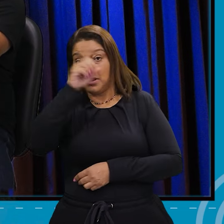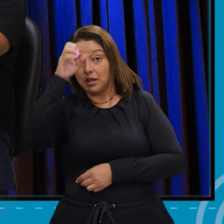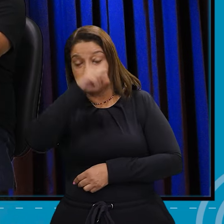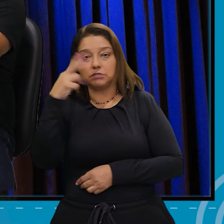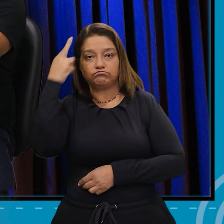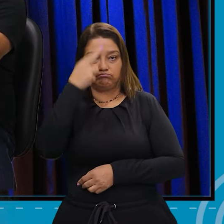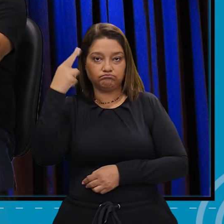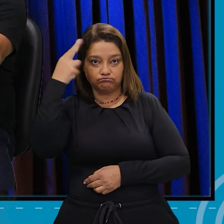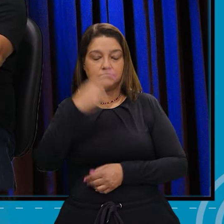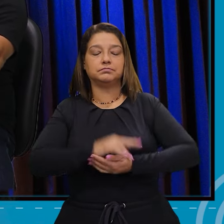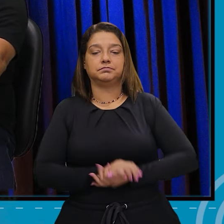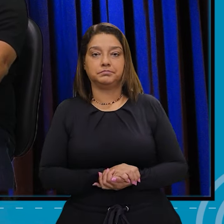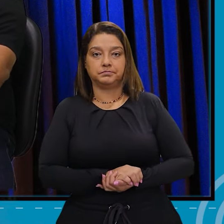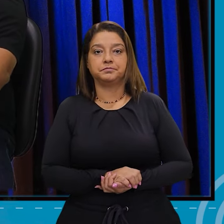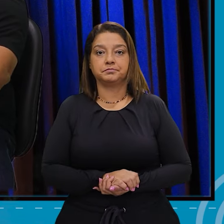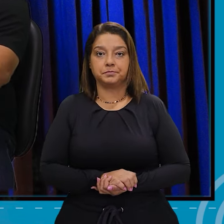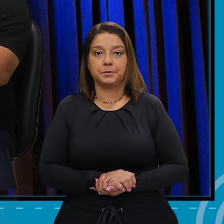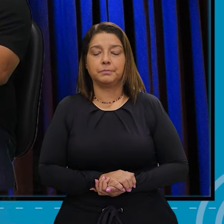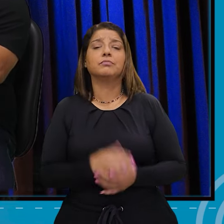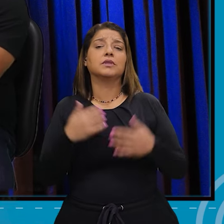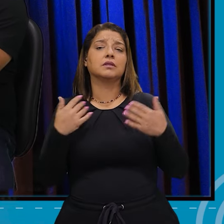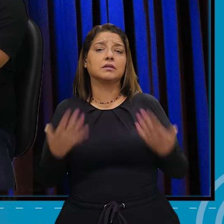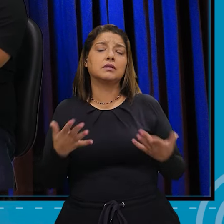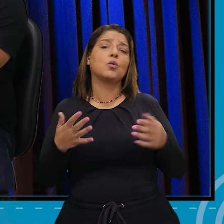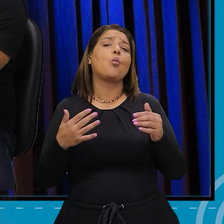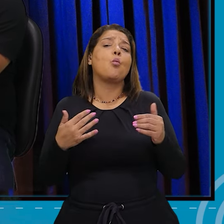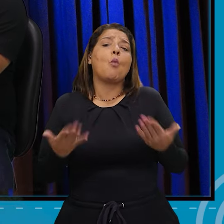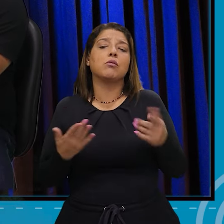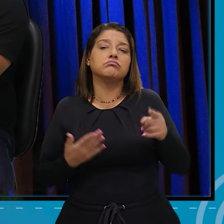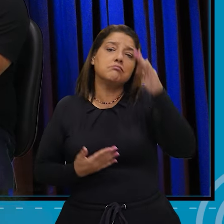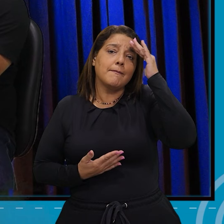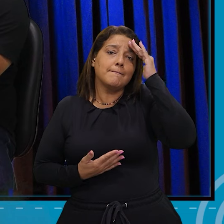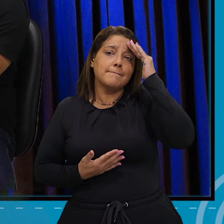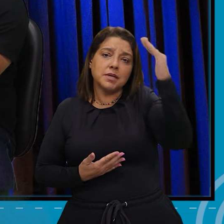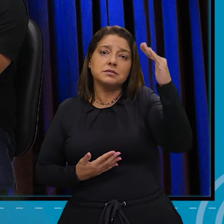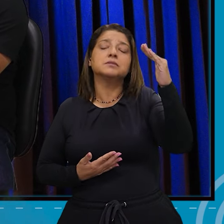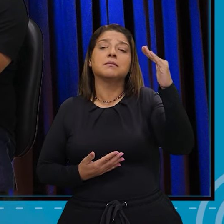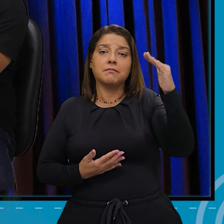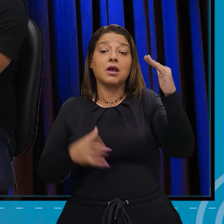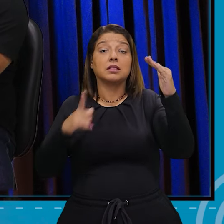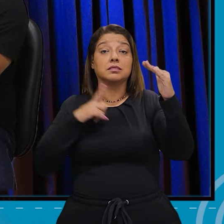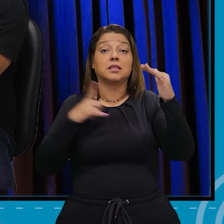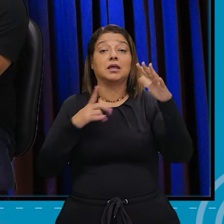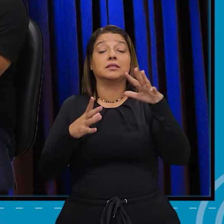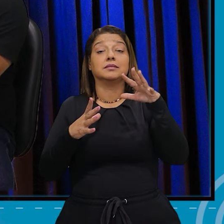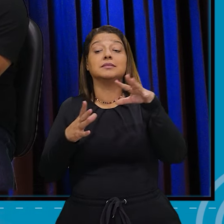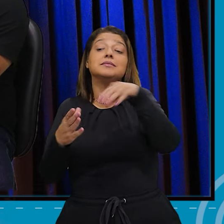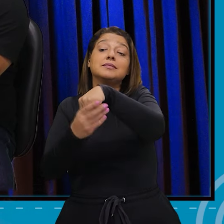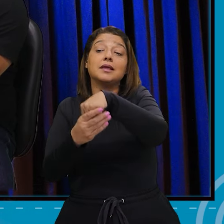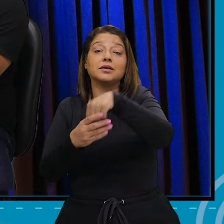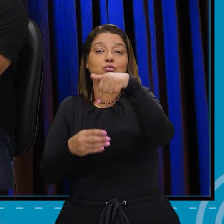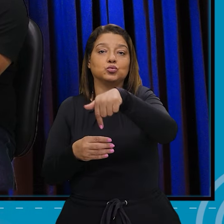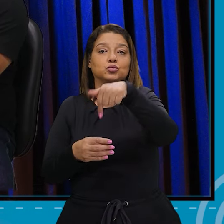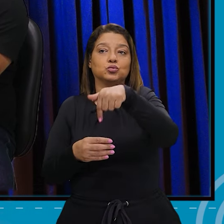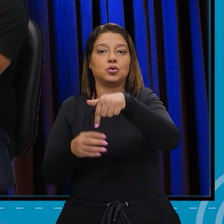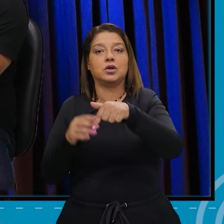uma perspectiva reflexiva e educativa. Nessa questão, quais são esses principais, ainda dentro